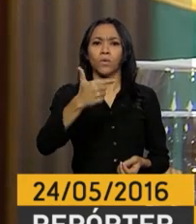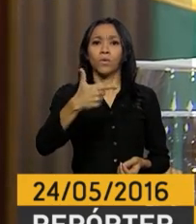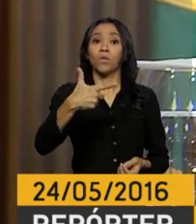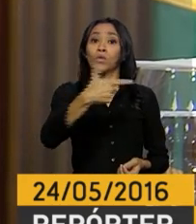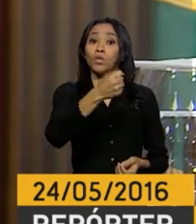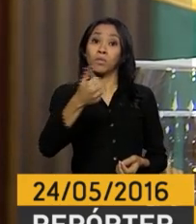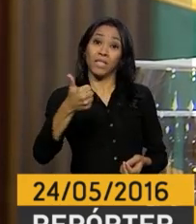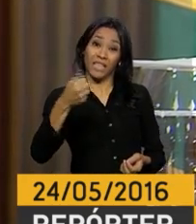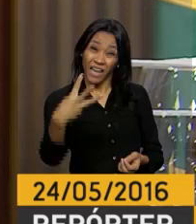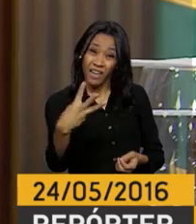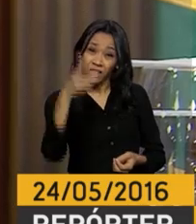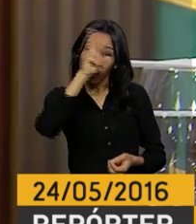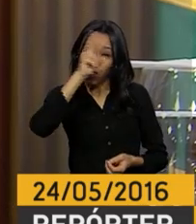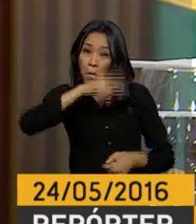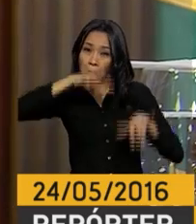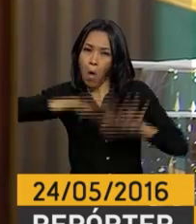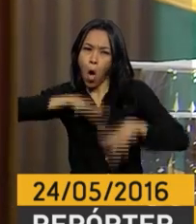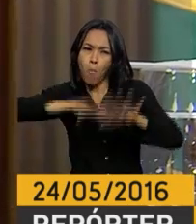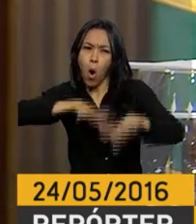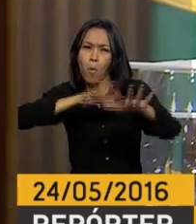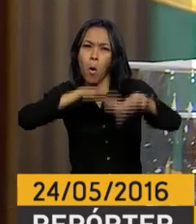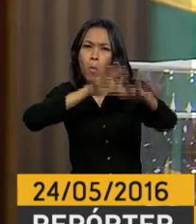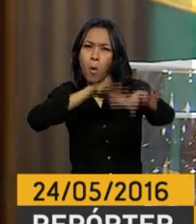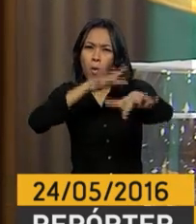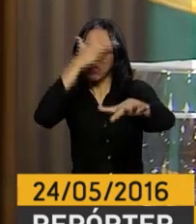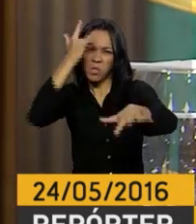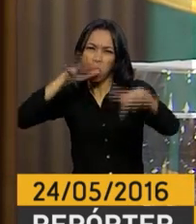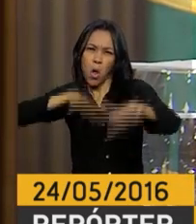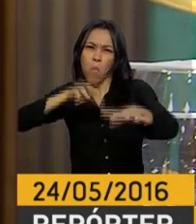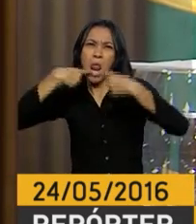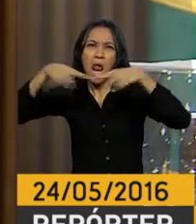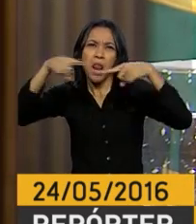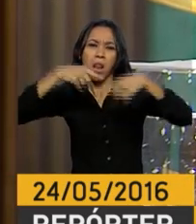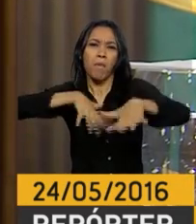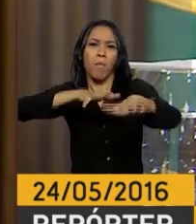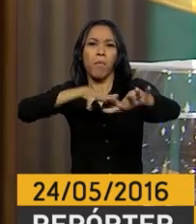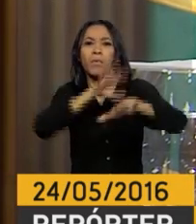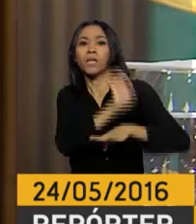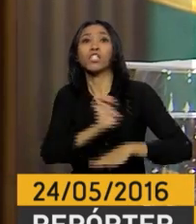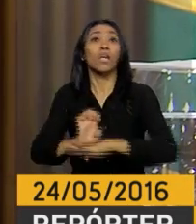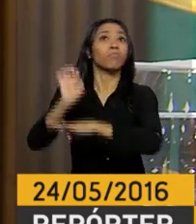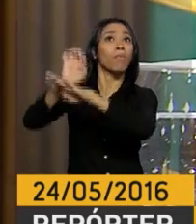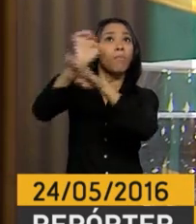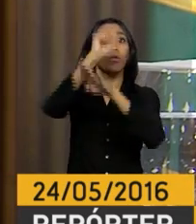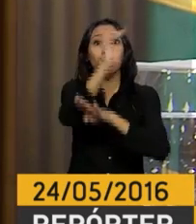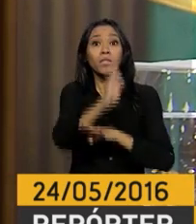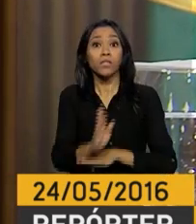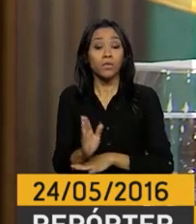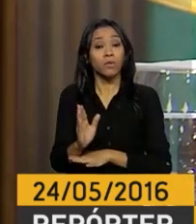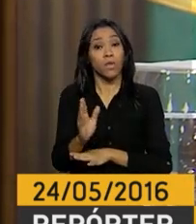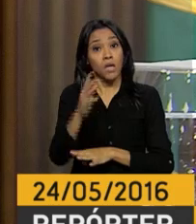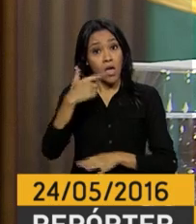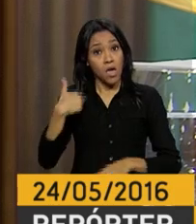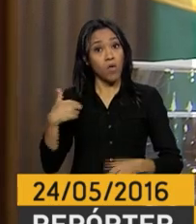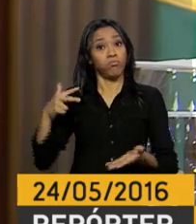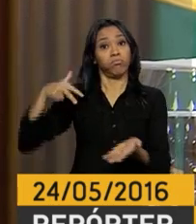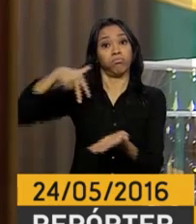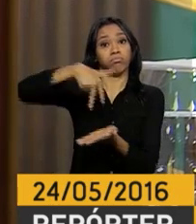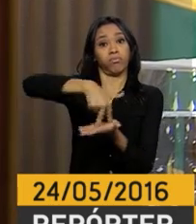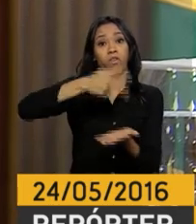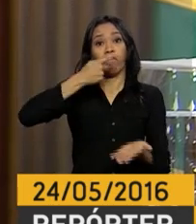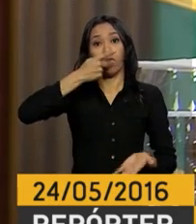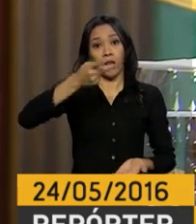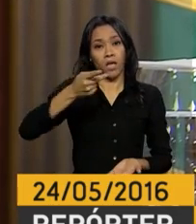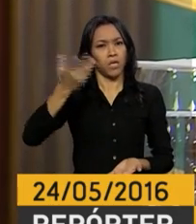movimento popular em várias capitais, embora alguns criticassem, eu vim a público para dizer,